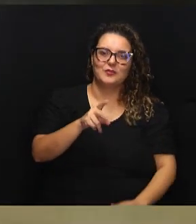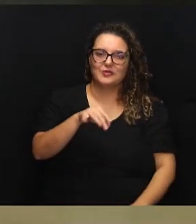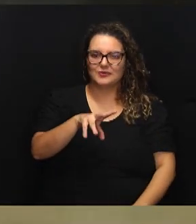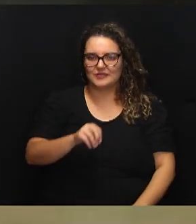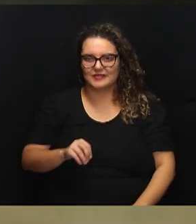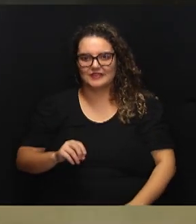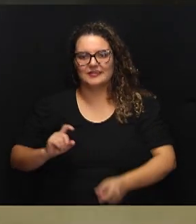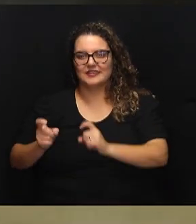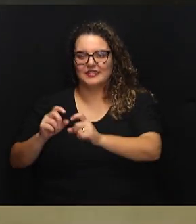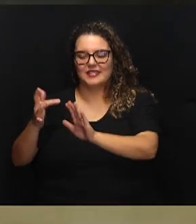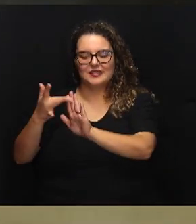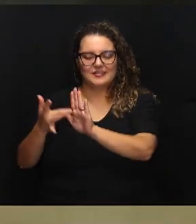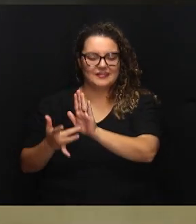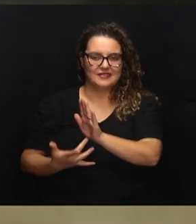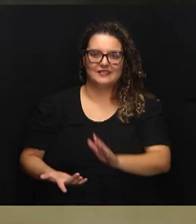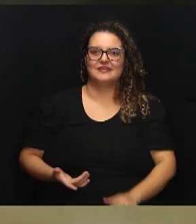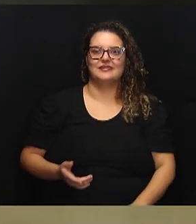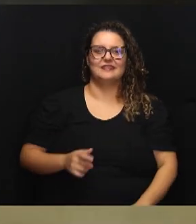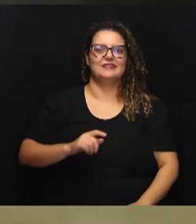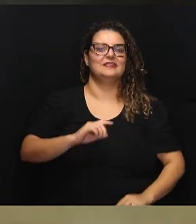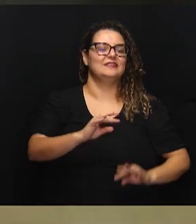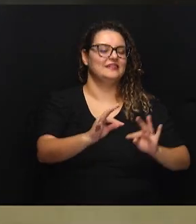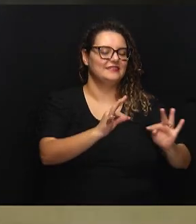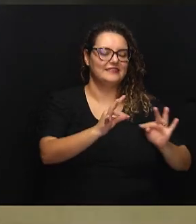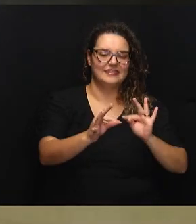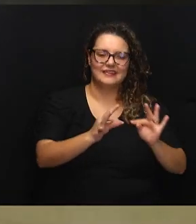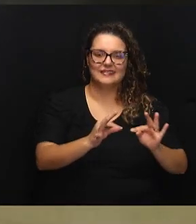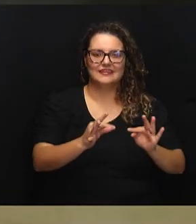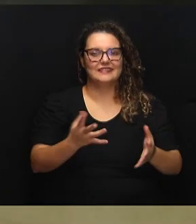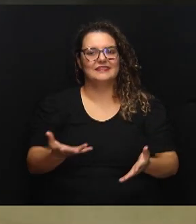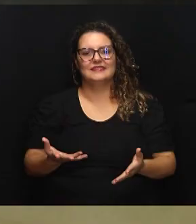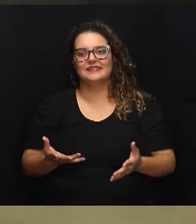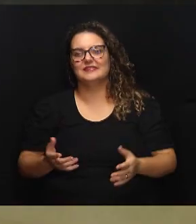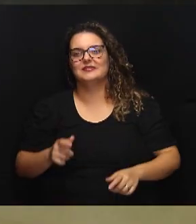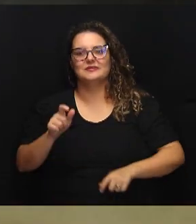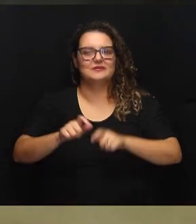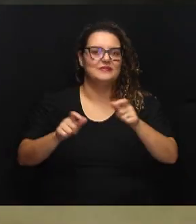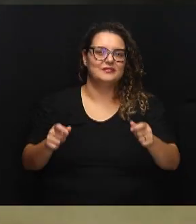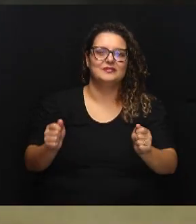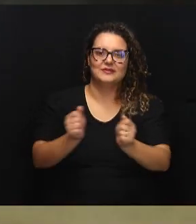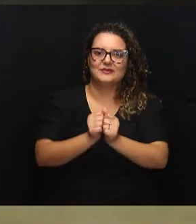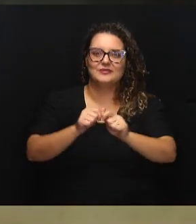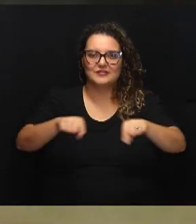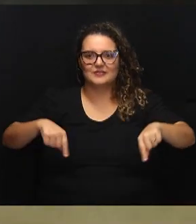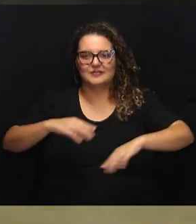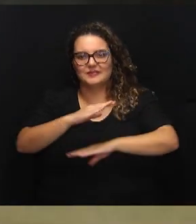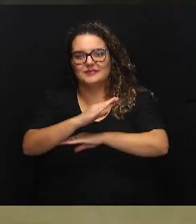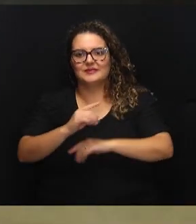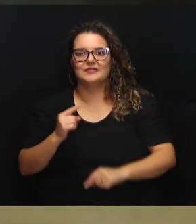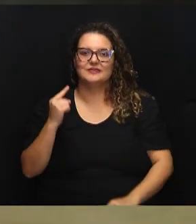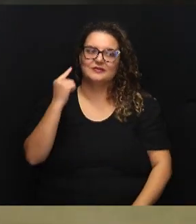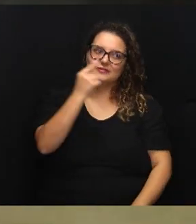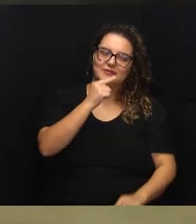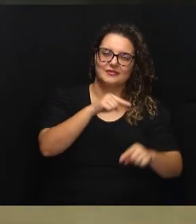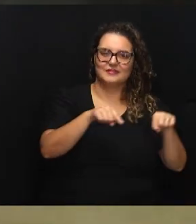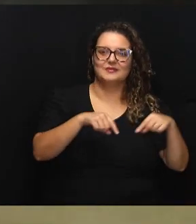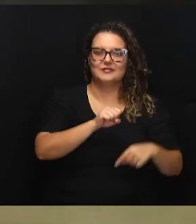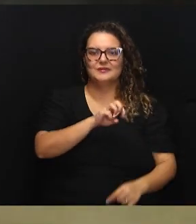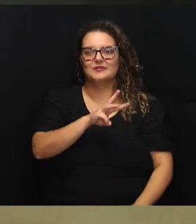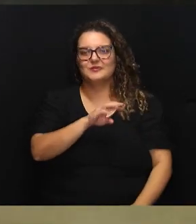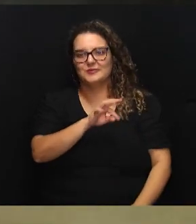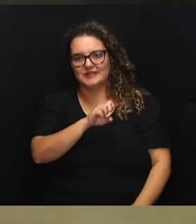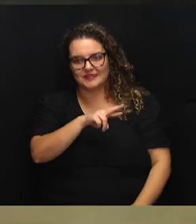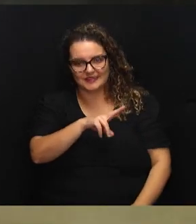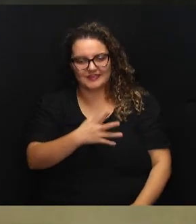reunião de pauta, tem o pessoal da técnica, né? Tem o pessoal que fica aqui no estúdio, tem o pessoal que fica lá no Twitter, gente,